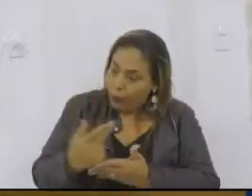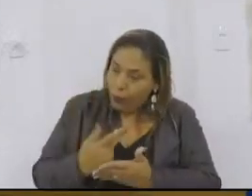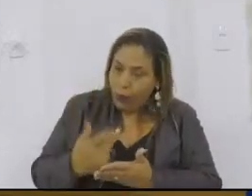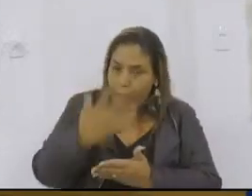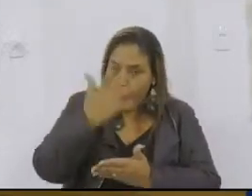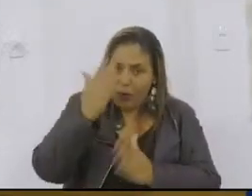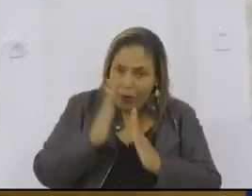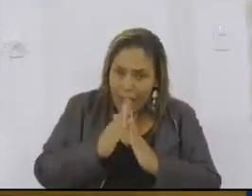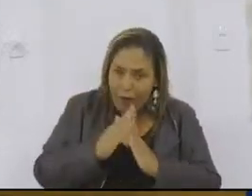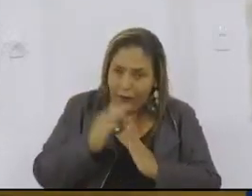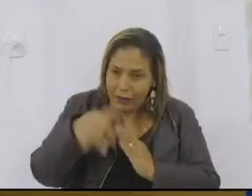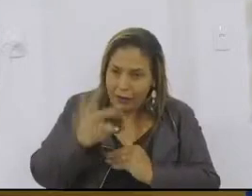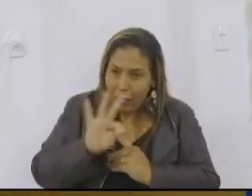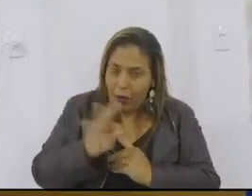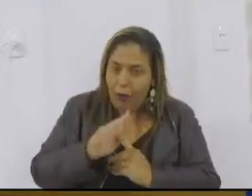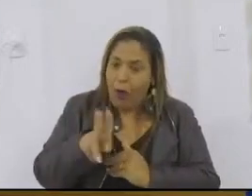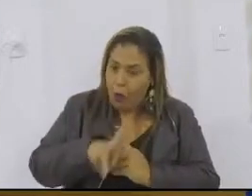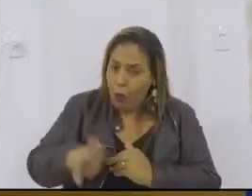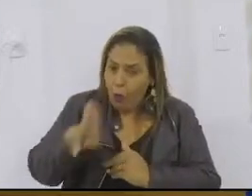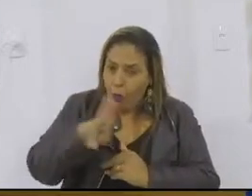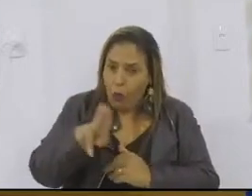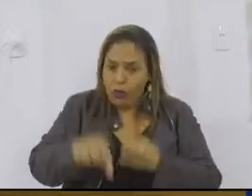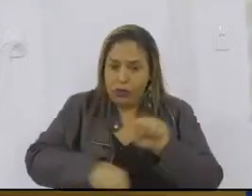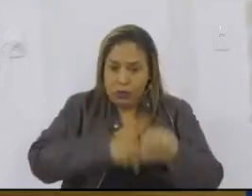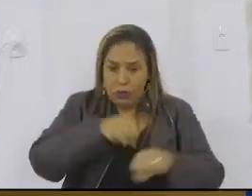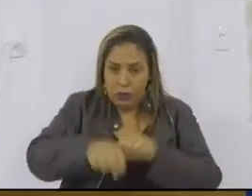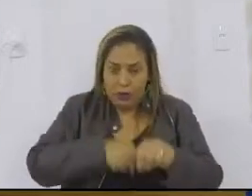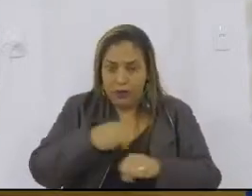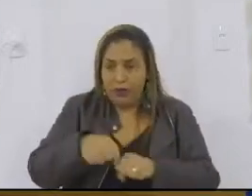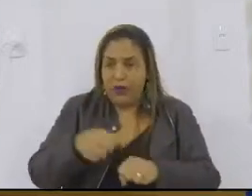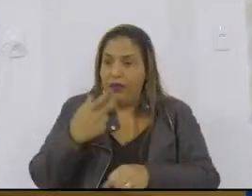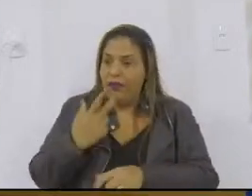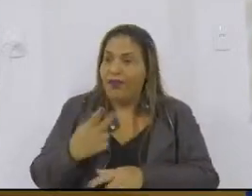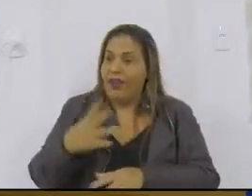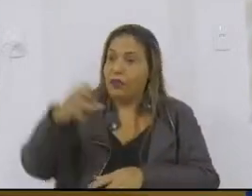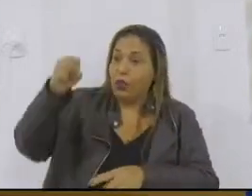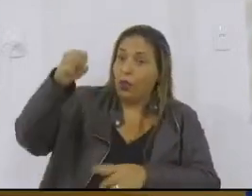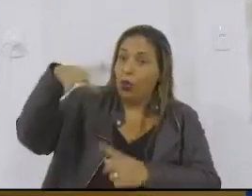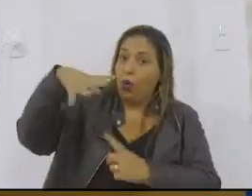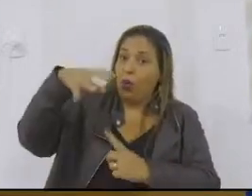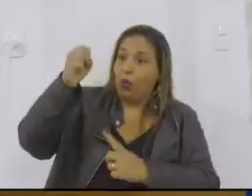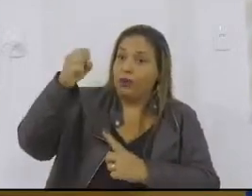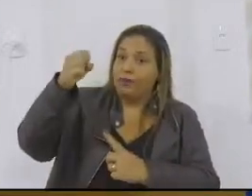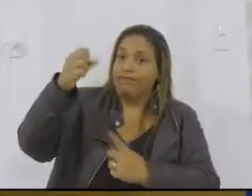moradores, pessoas que usam ali da ciclovia. A questão da iluminação me preocupa muito,